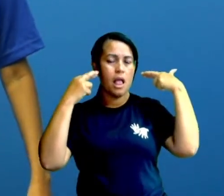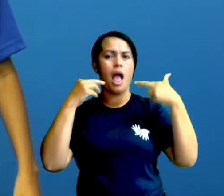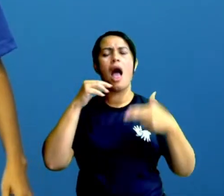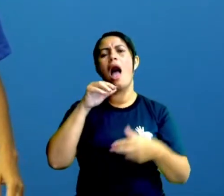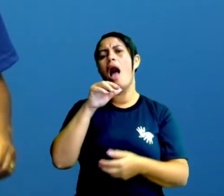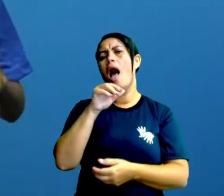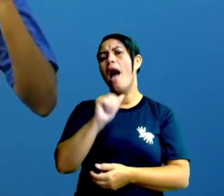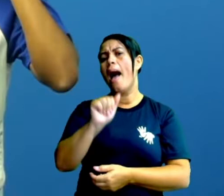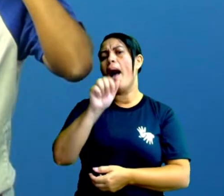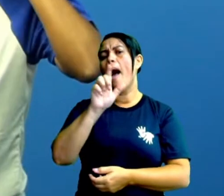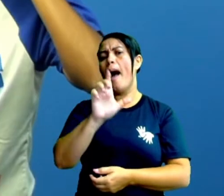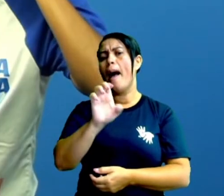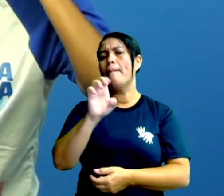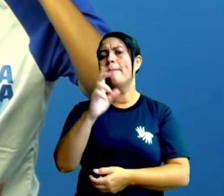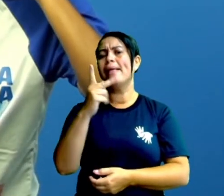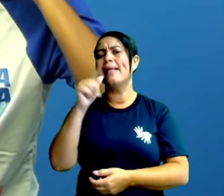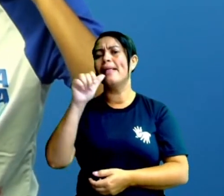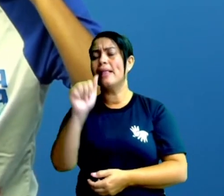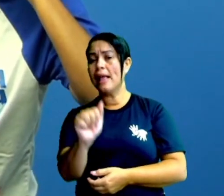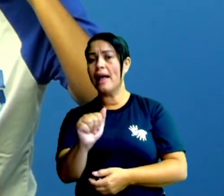rimou com